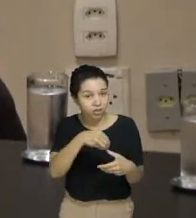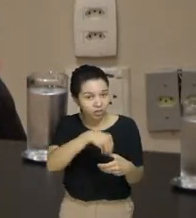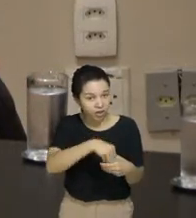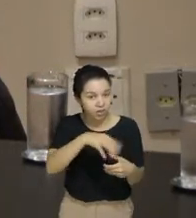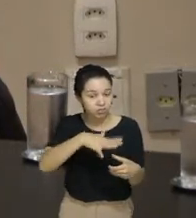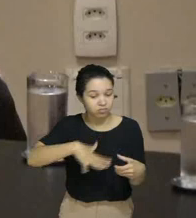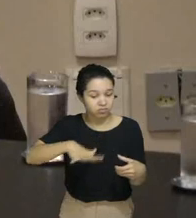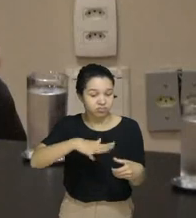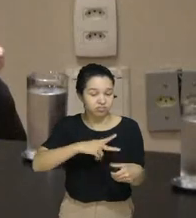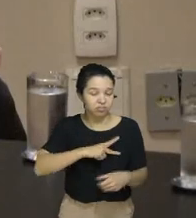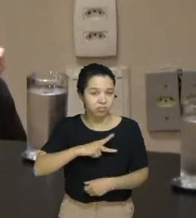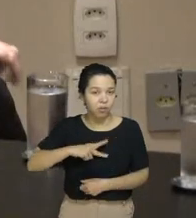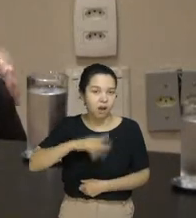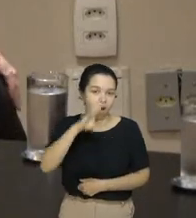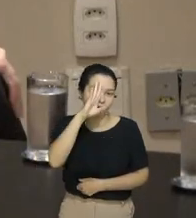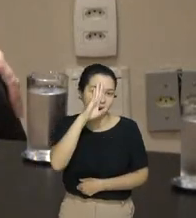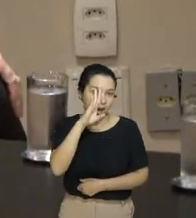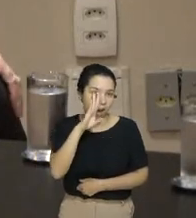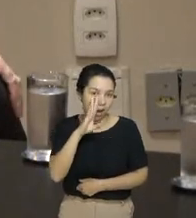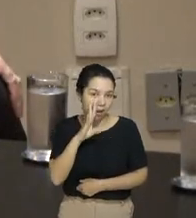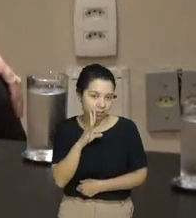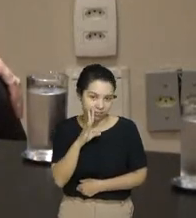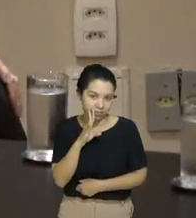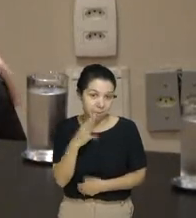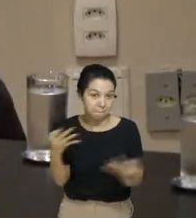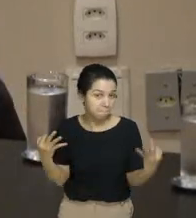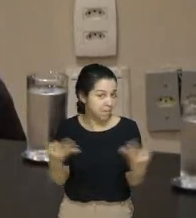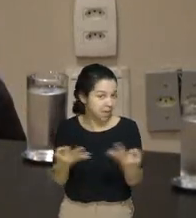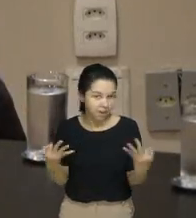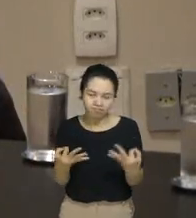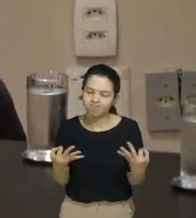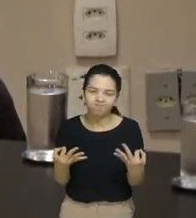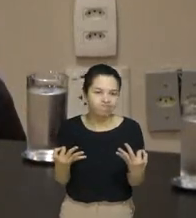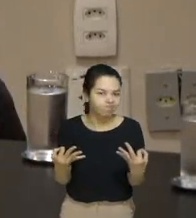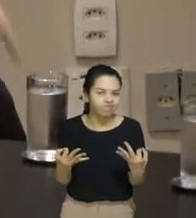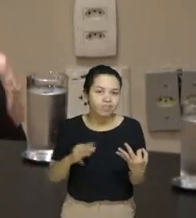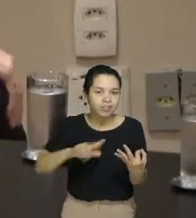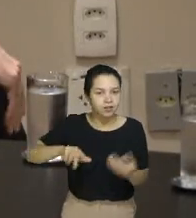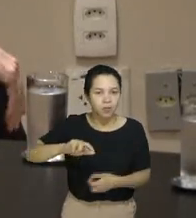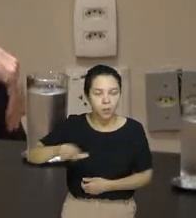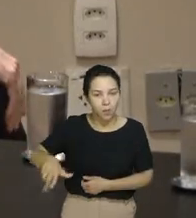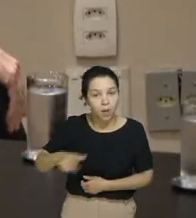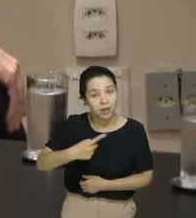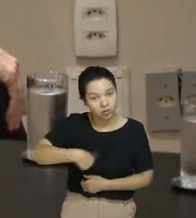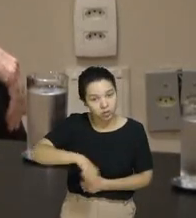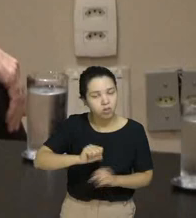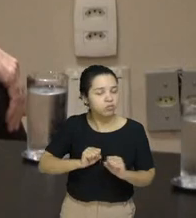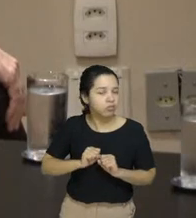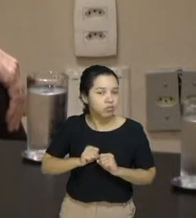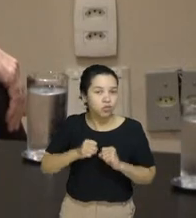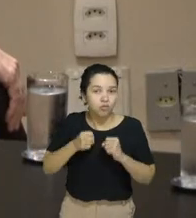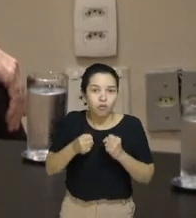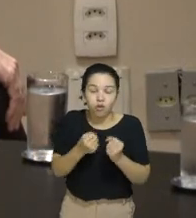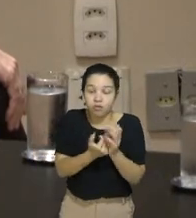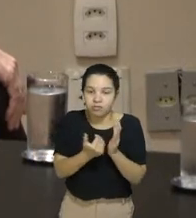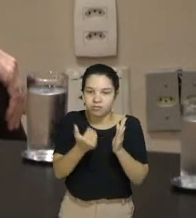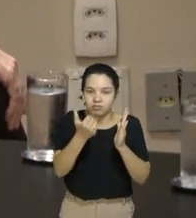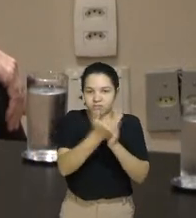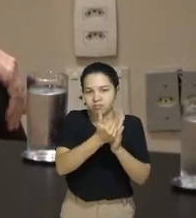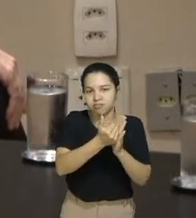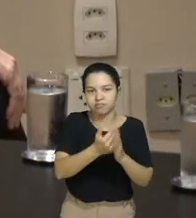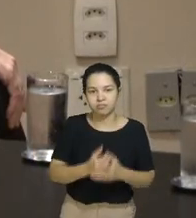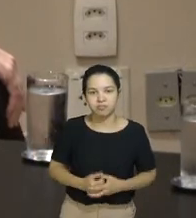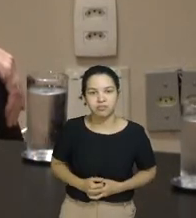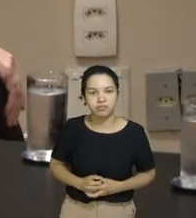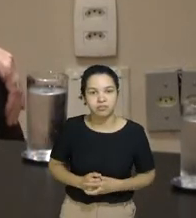gratuito. Não é perfeito, né, mas a gente tenta fazer o nosso melhor lá dentro, certo? E